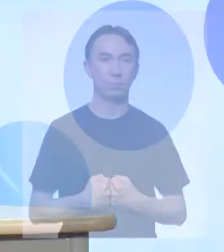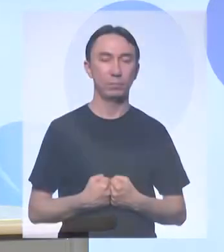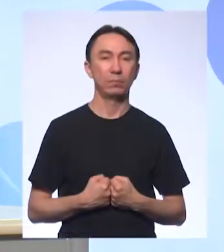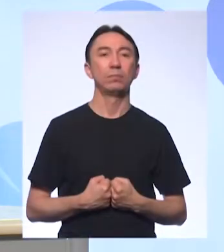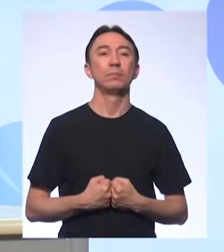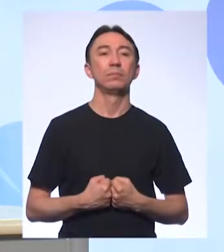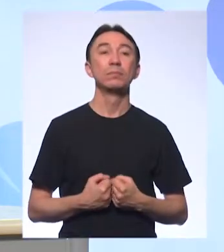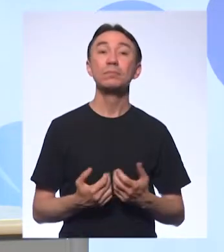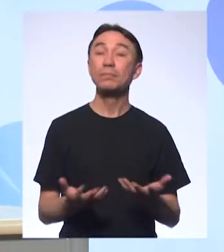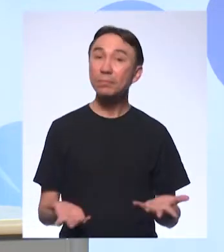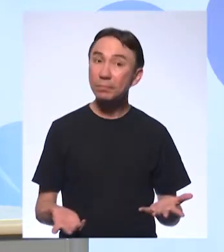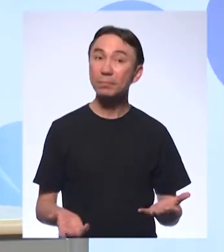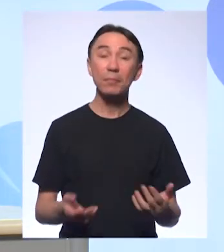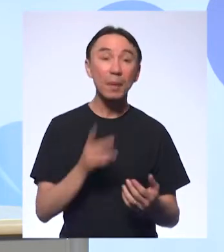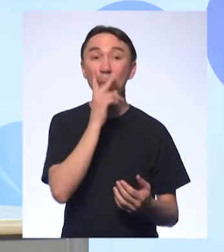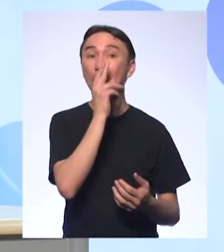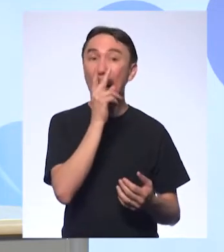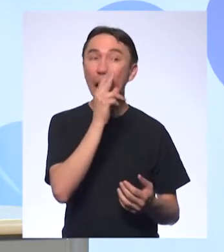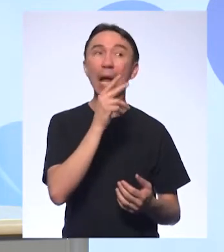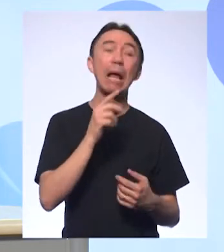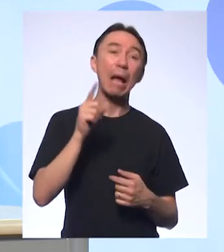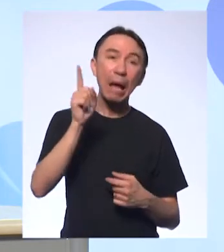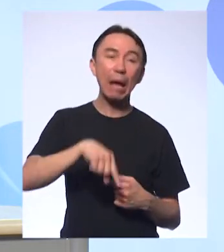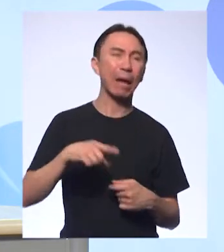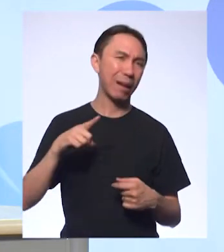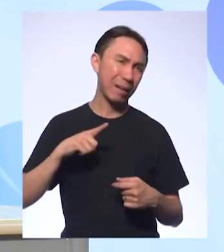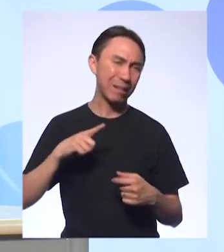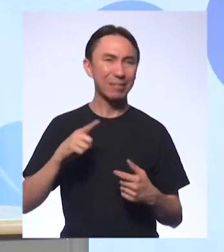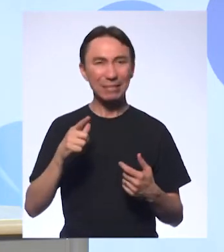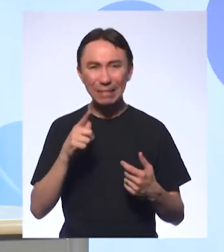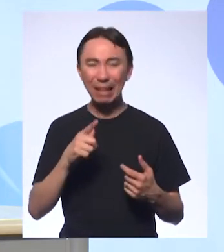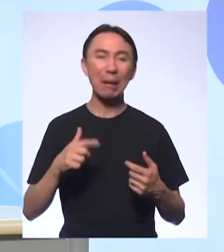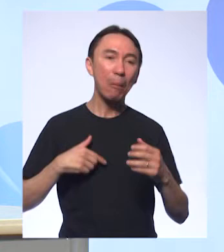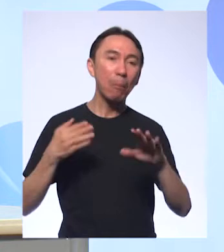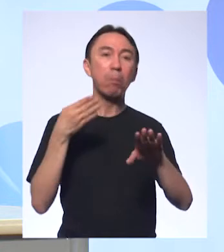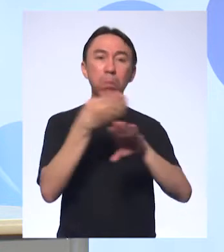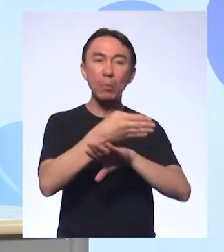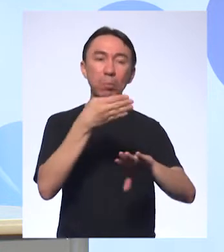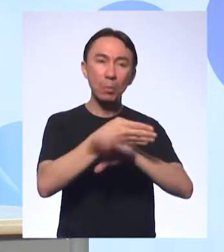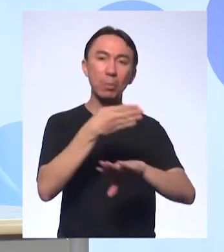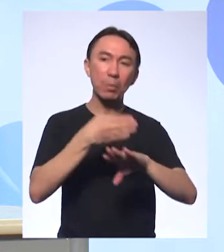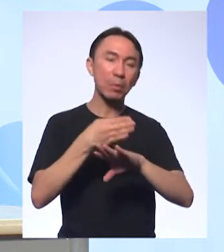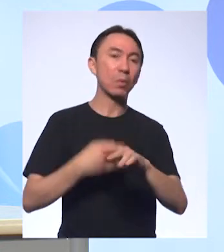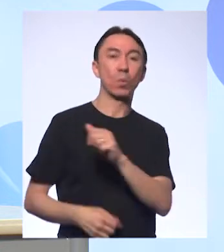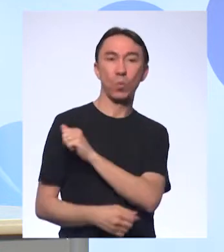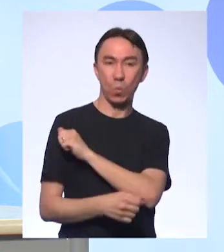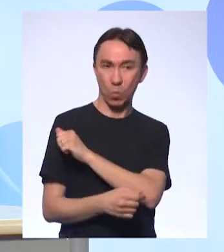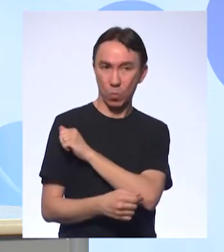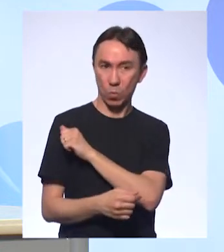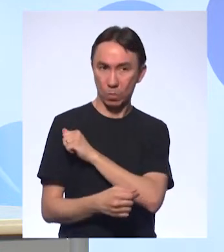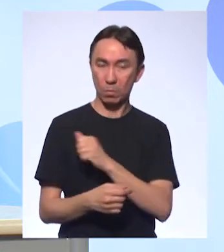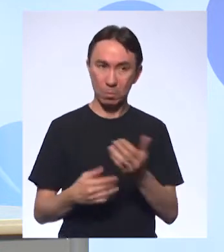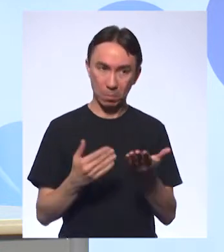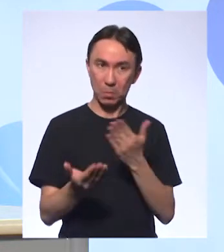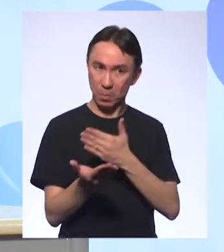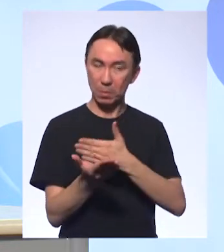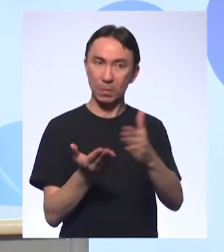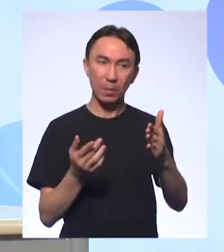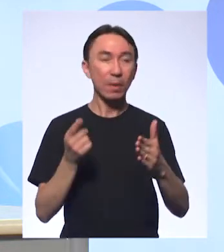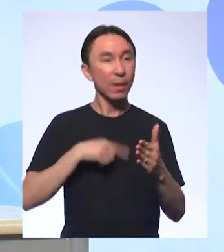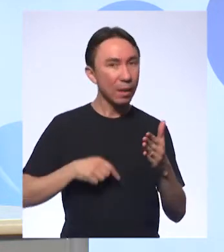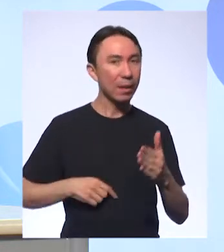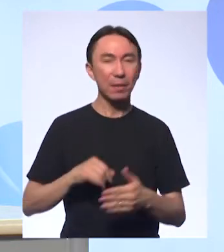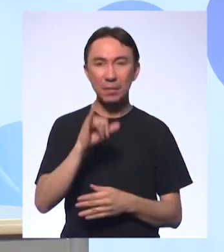Olha, eu estou lendo aqui, Joel, parece que essa tem cara que ter sido uma participação de aluno, por isso que eu vou começar por ela. As doenças